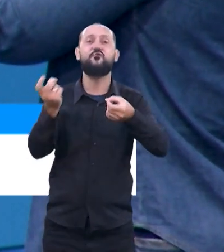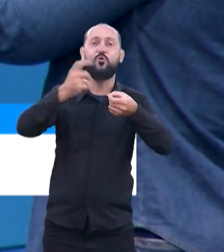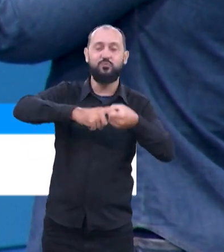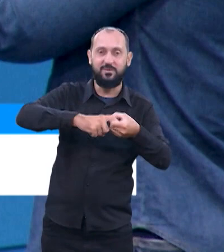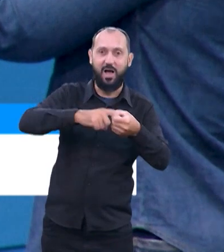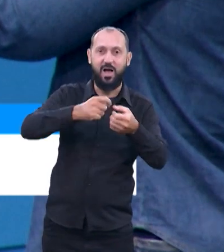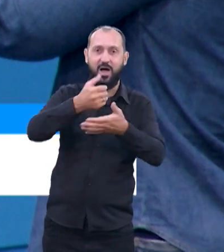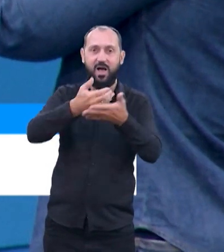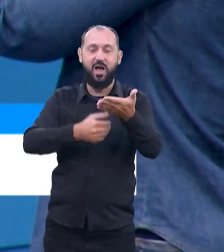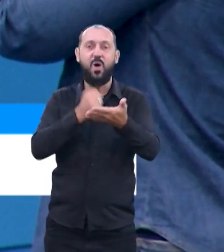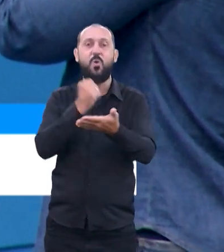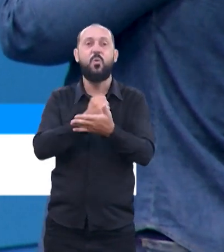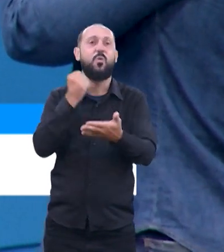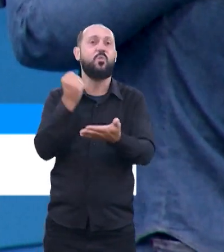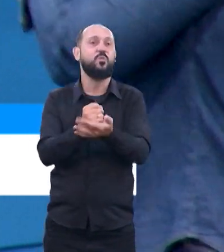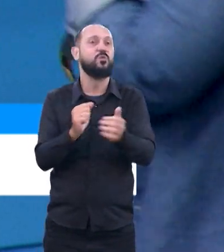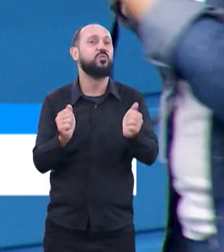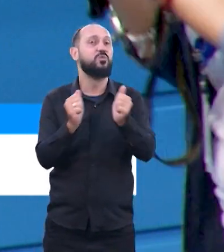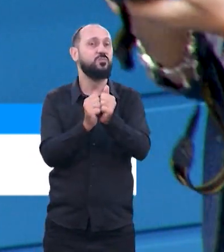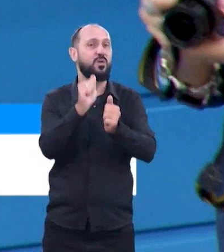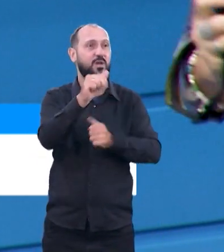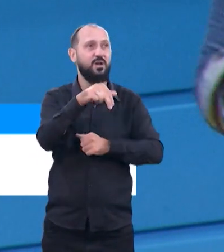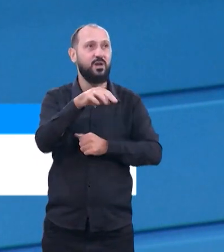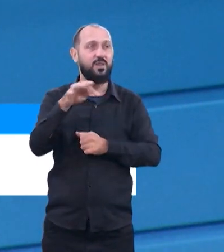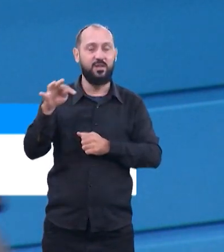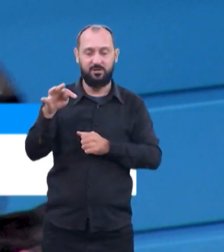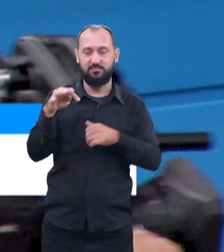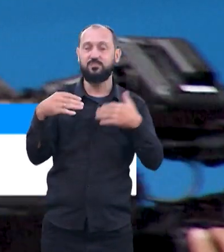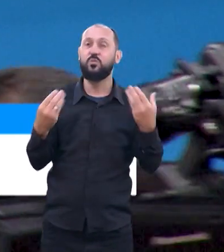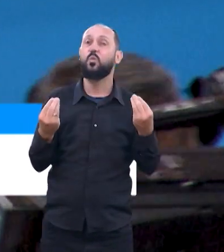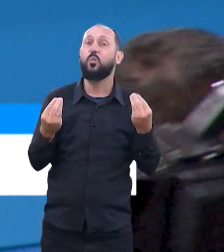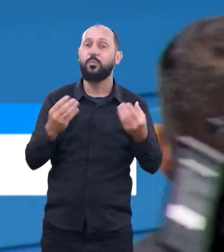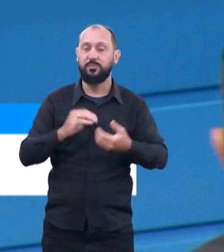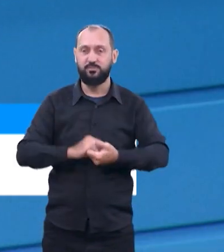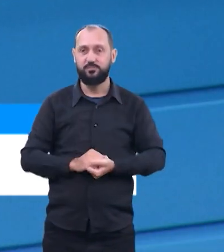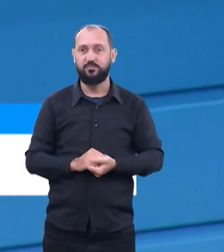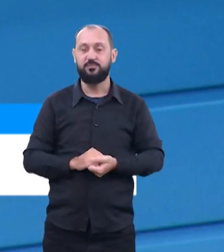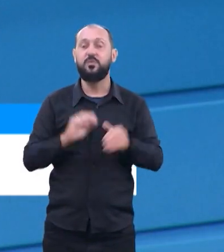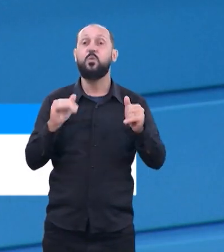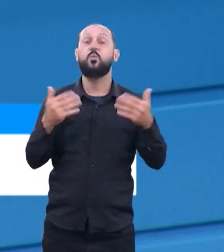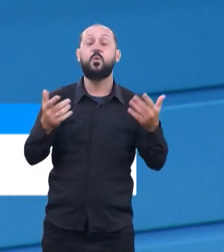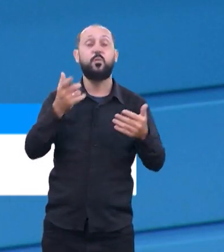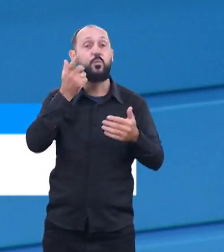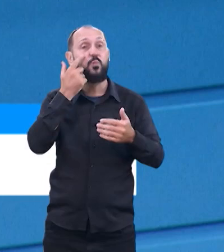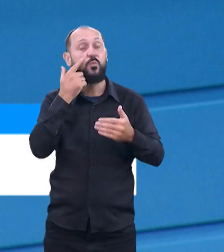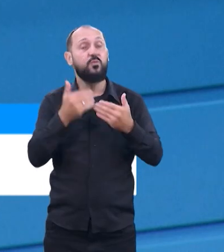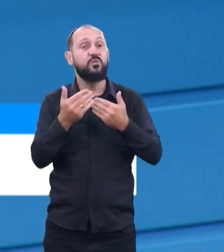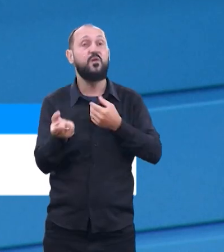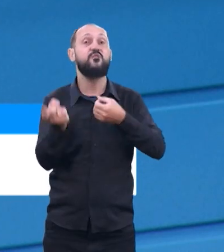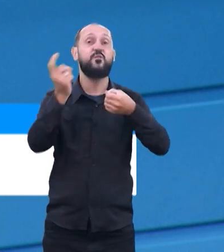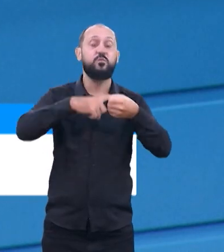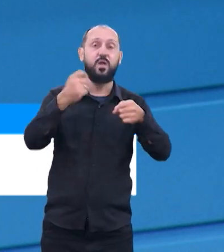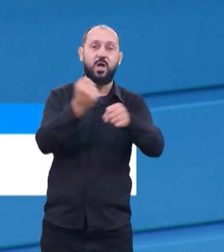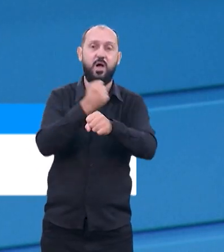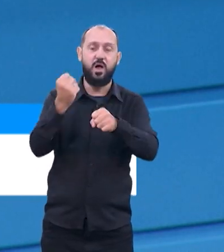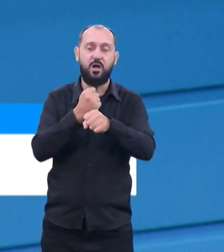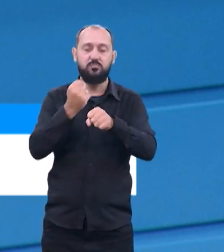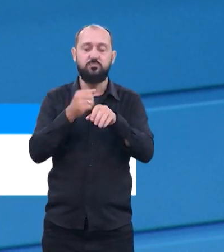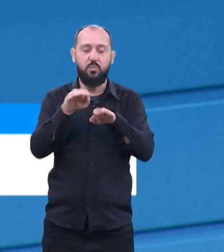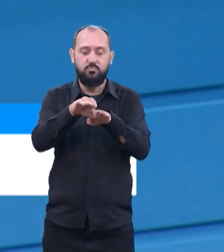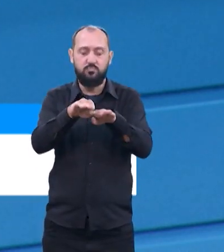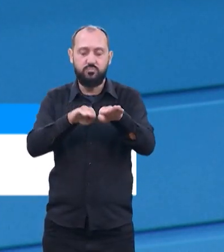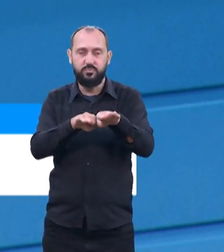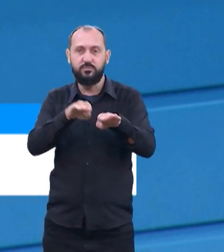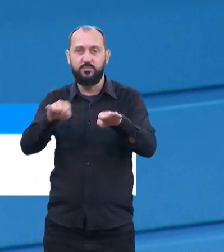de repactuação do contrato de concessão entre a NTT e a empresa CCR-MS Via? E qual a previsão da retomada de